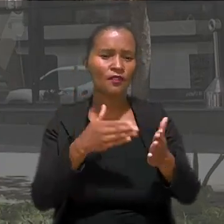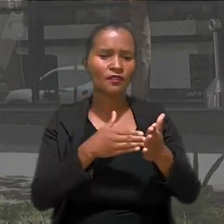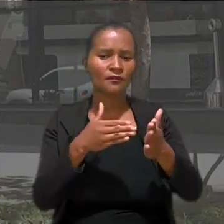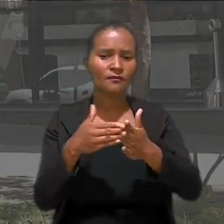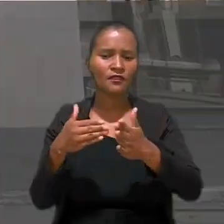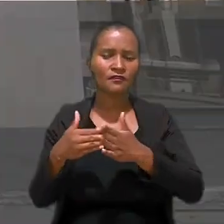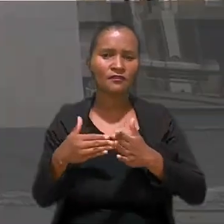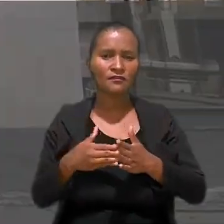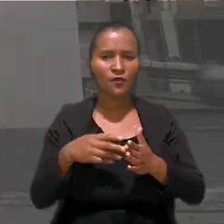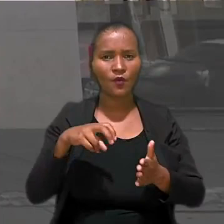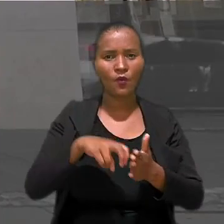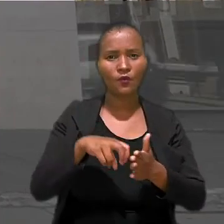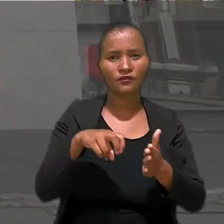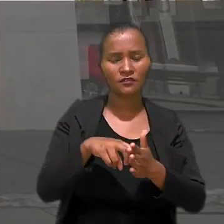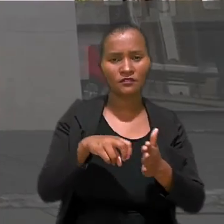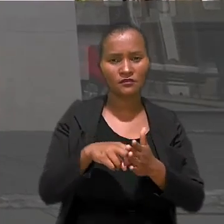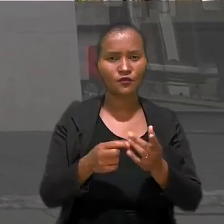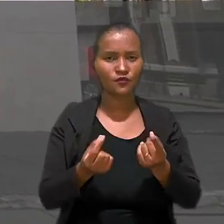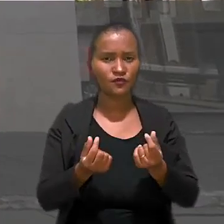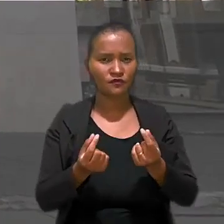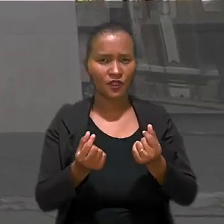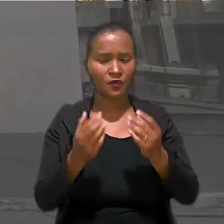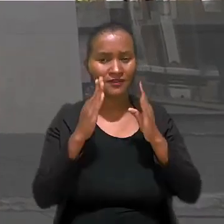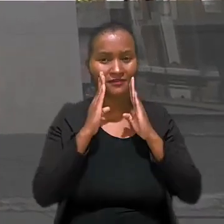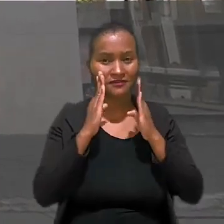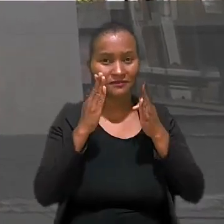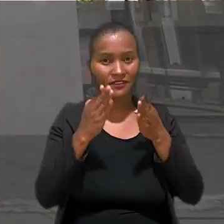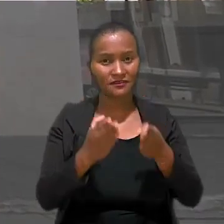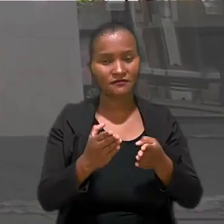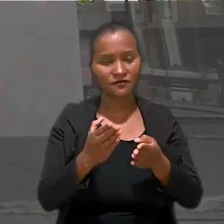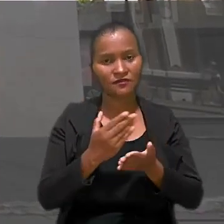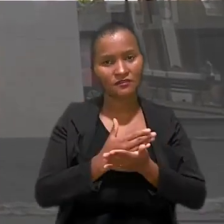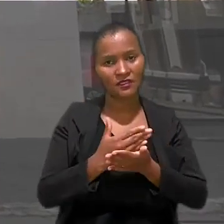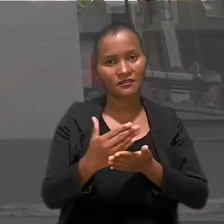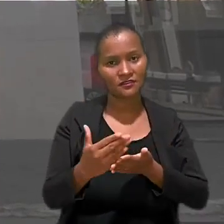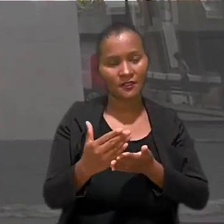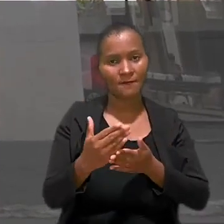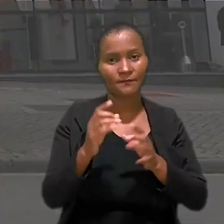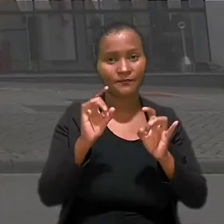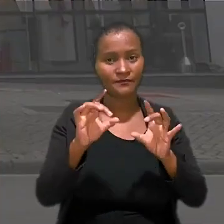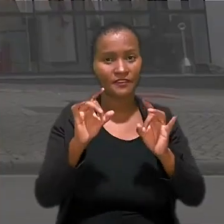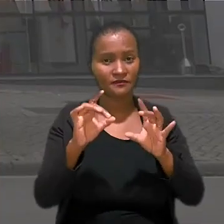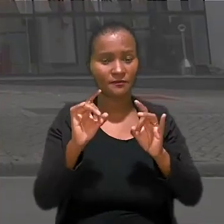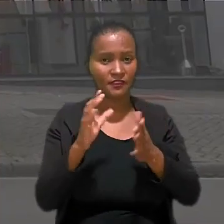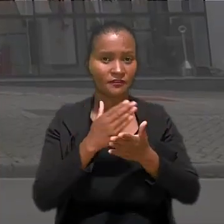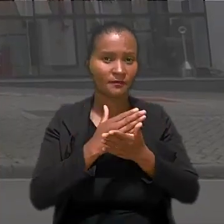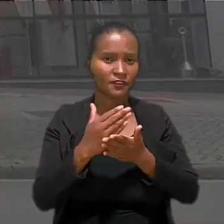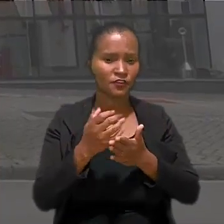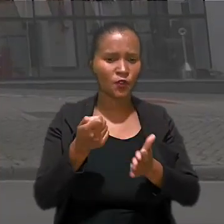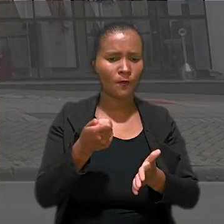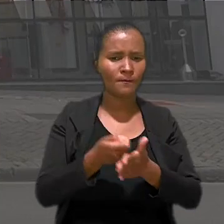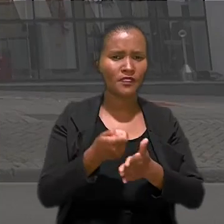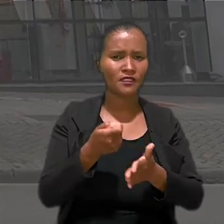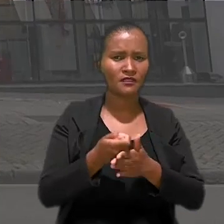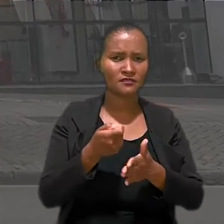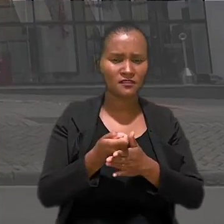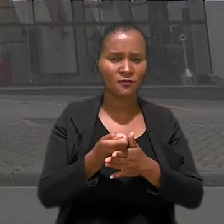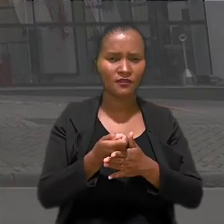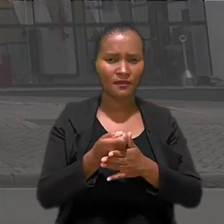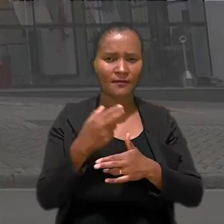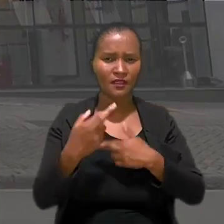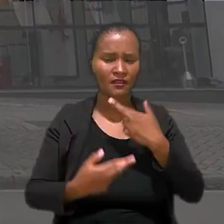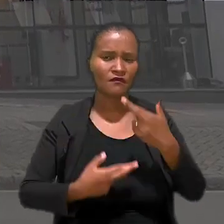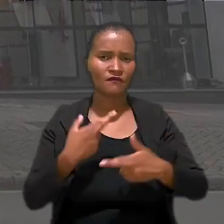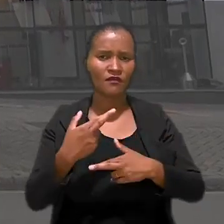a limitação da condenação dos valores especificados na inicial, especialmente a partir da obrigação imposta